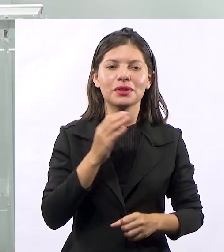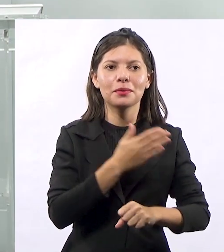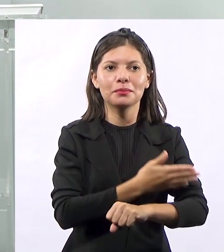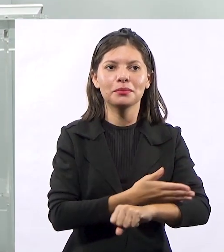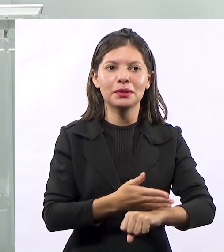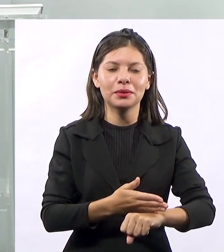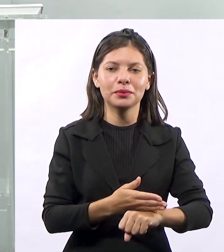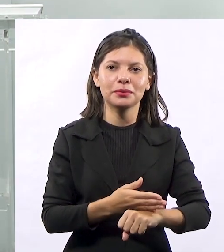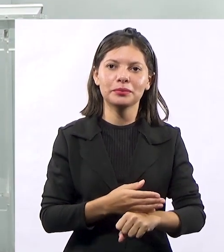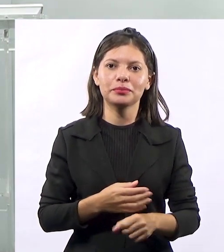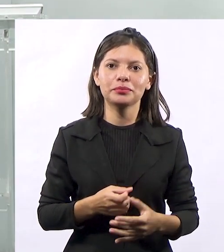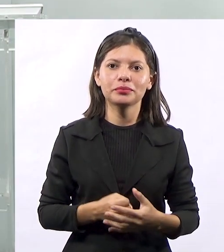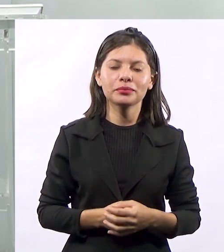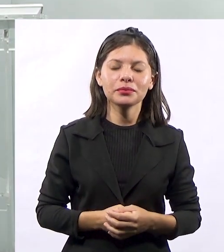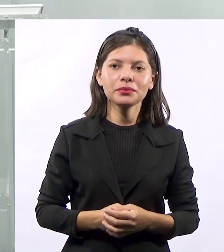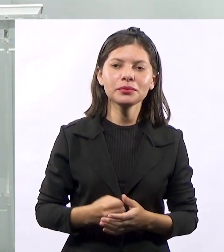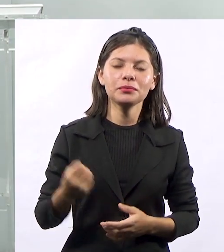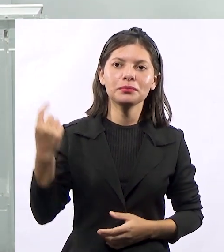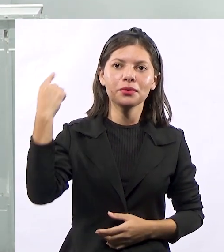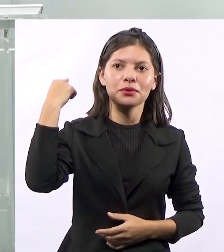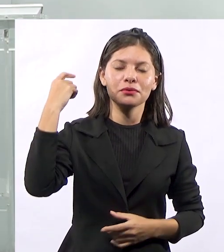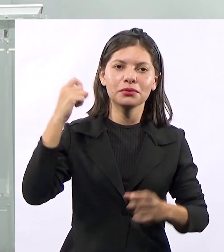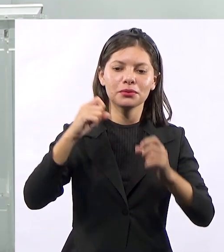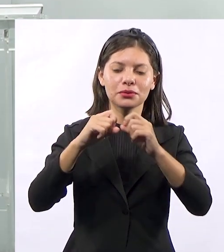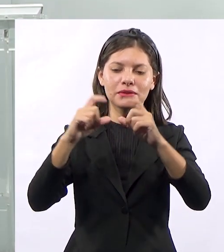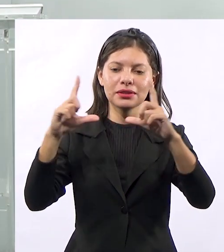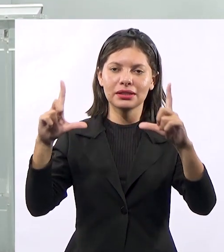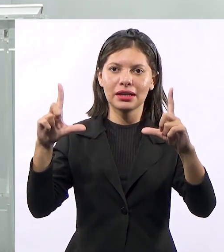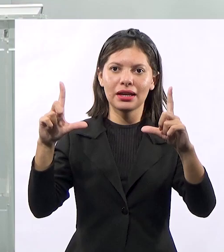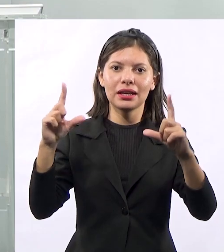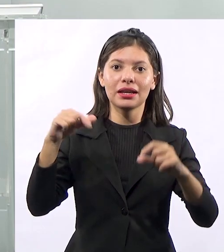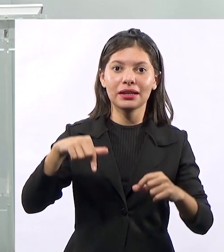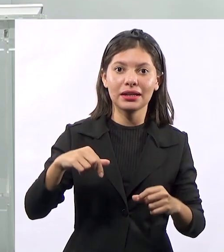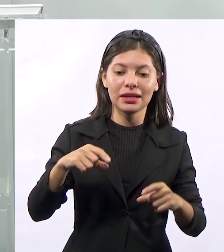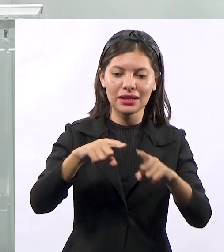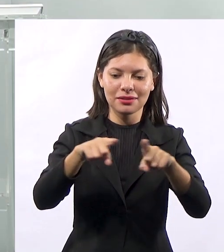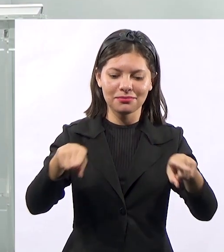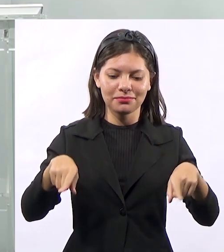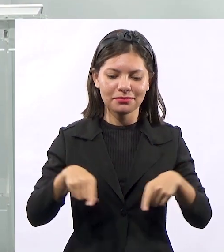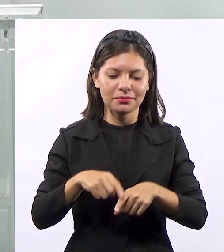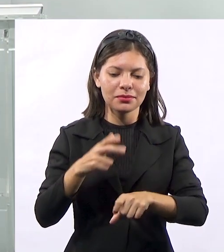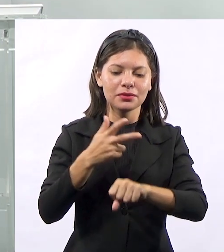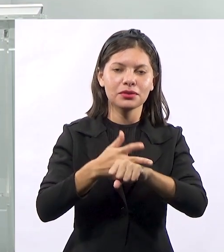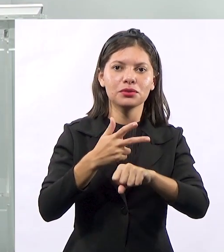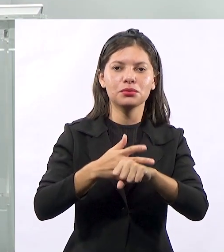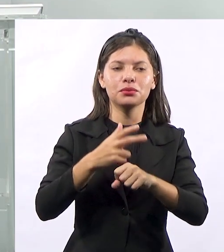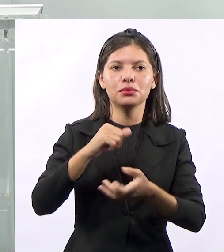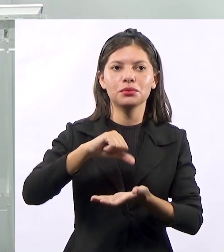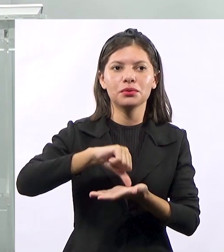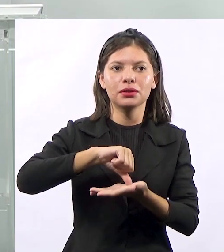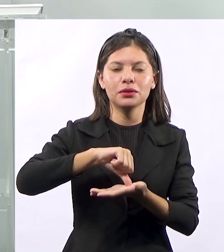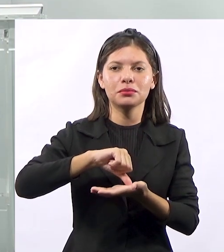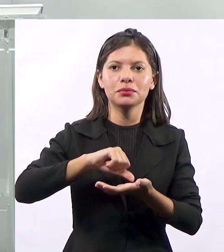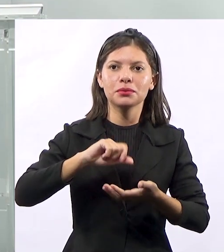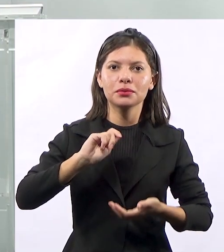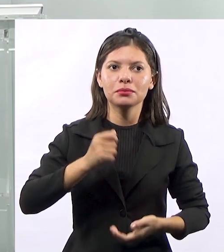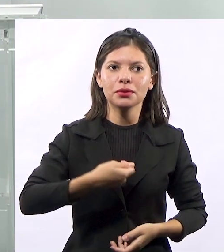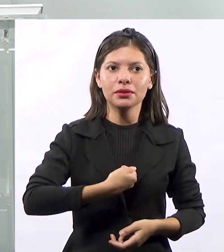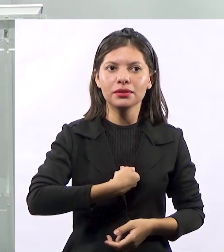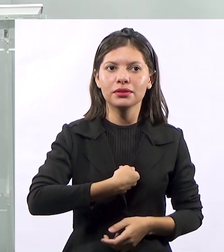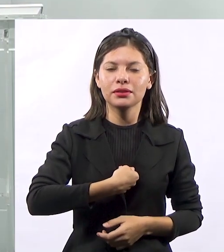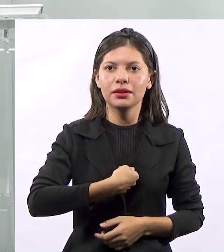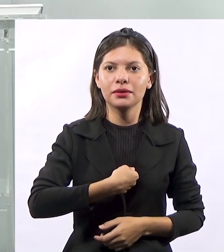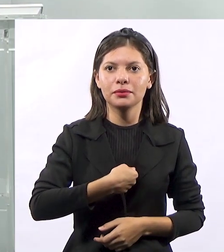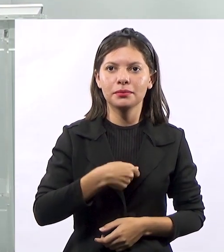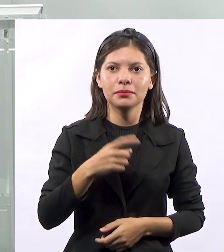E ao meu fundo está a nossa tela interativa aqui dos estúdios do campus. Meu sinal para a